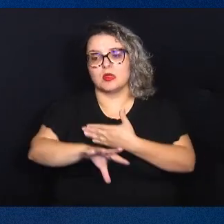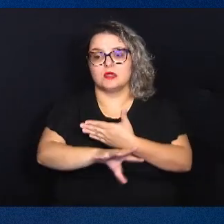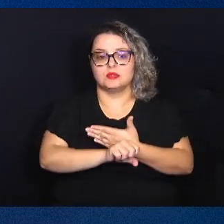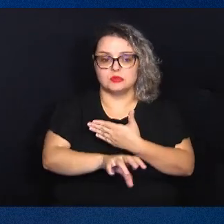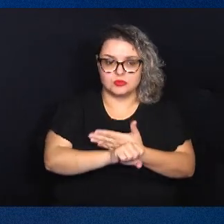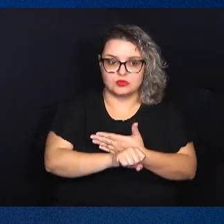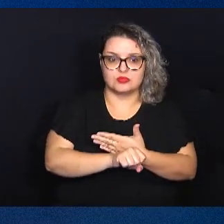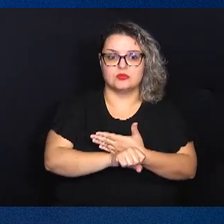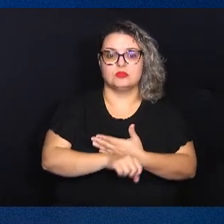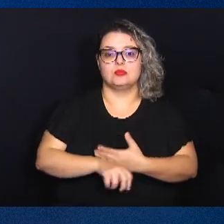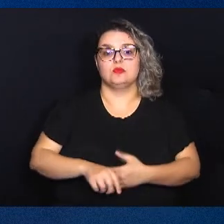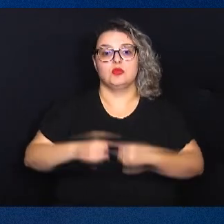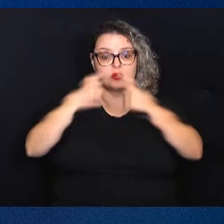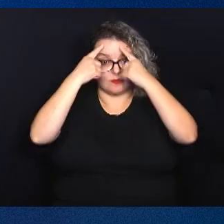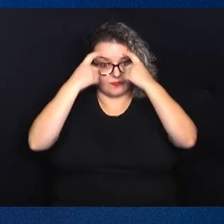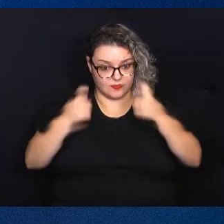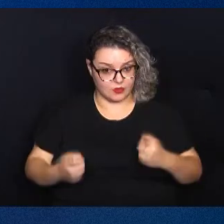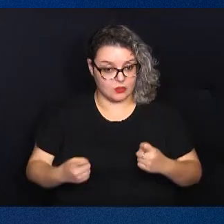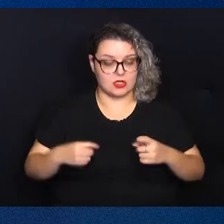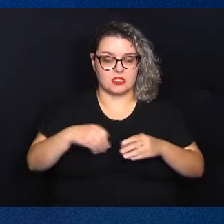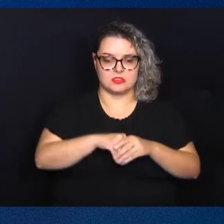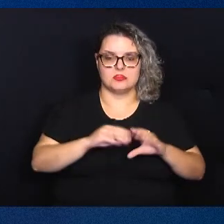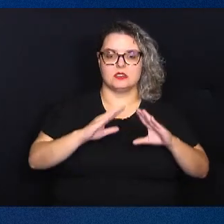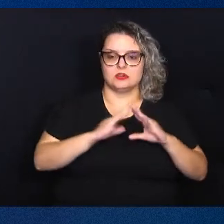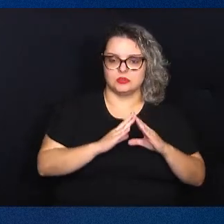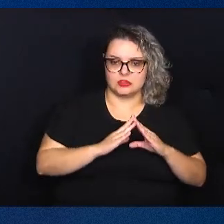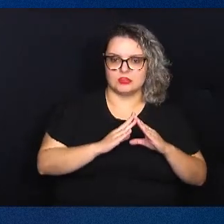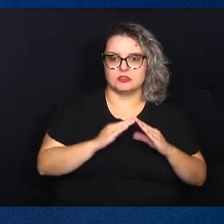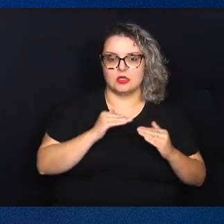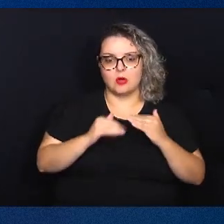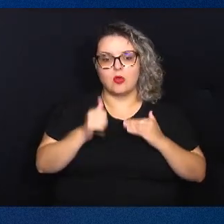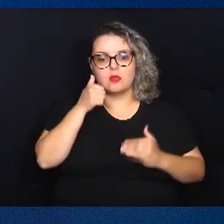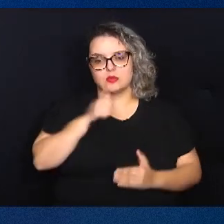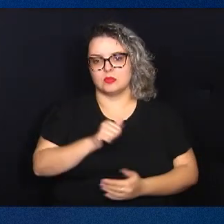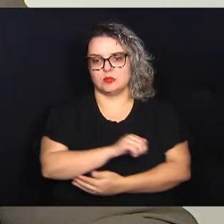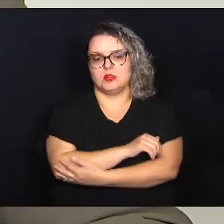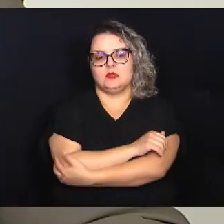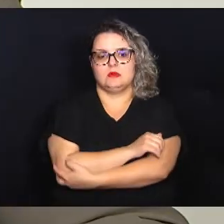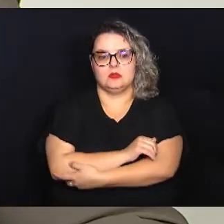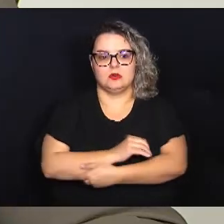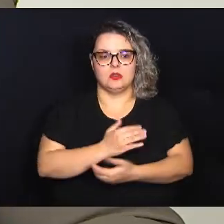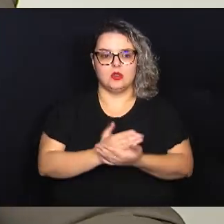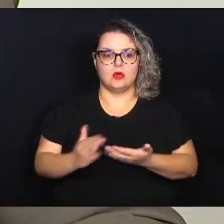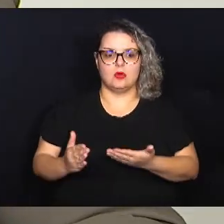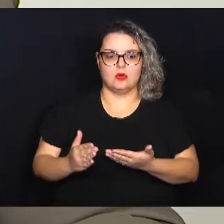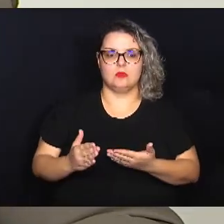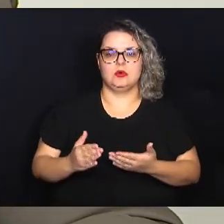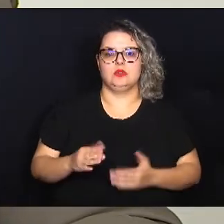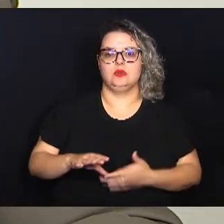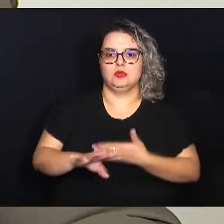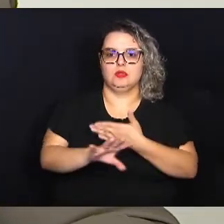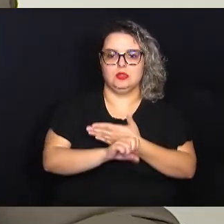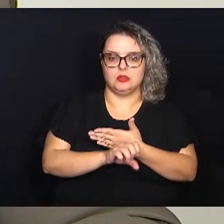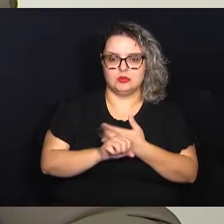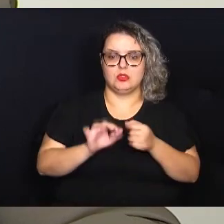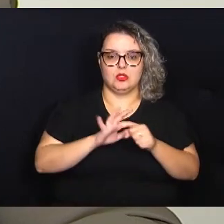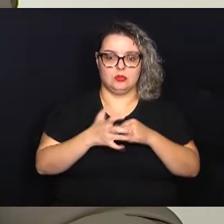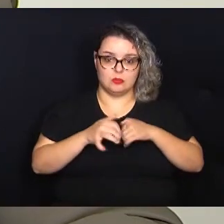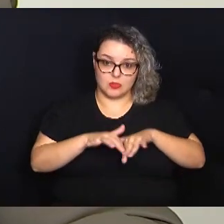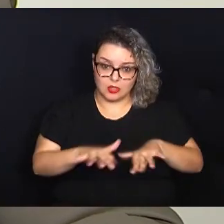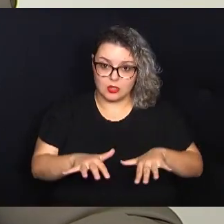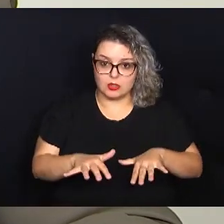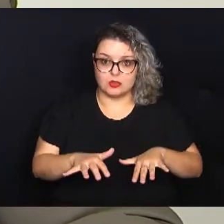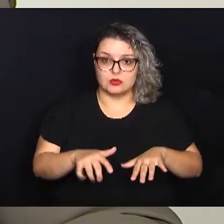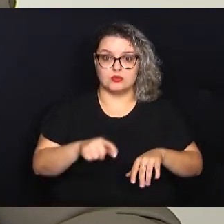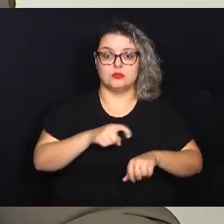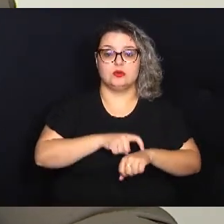de orfandade causada por violência doméstica contra a mulher. Nós começamos com os órfãos da